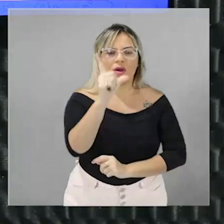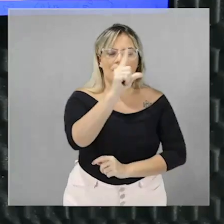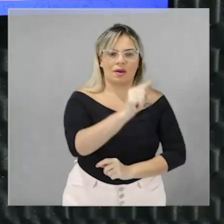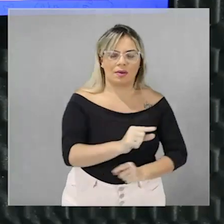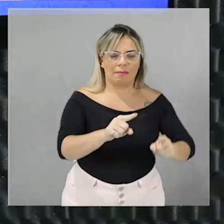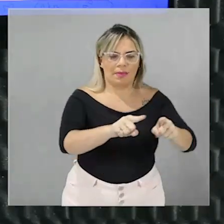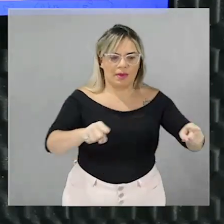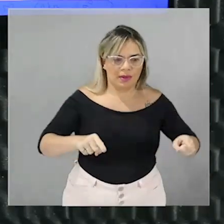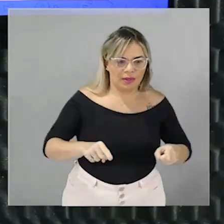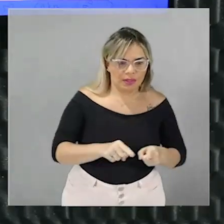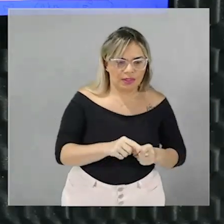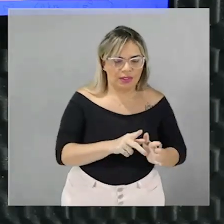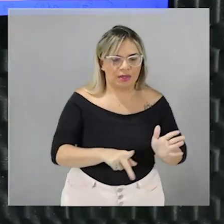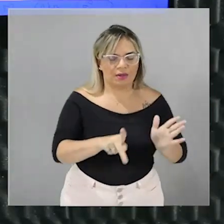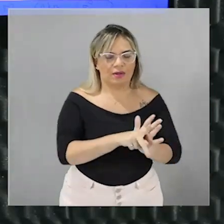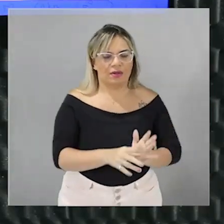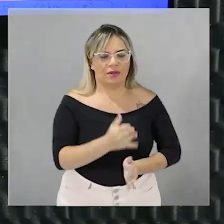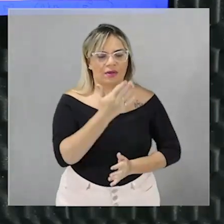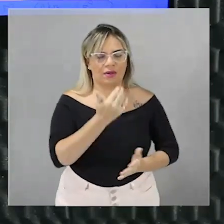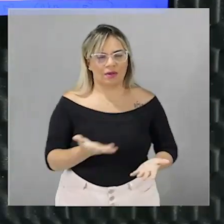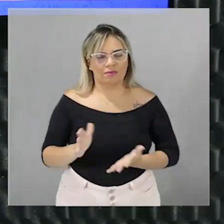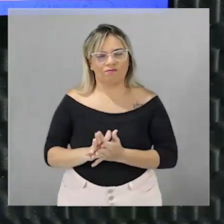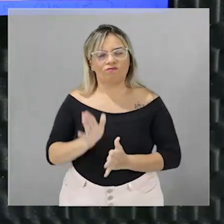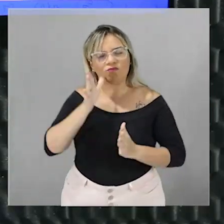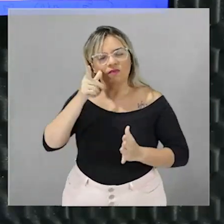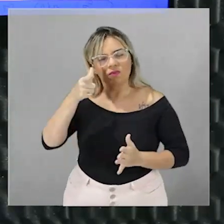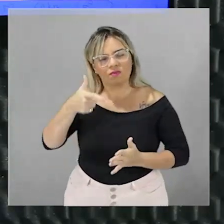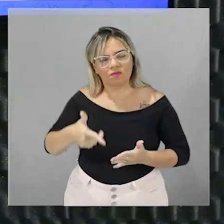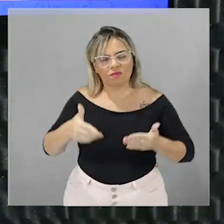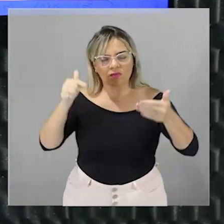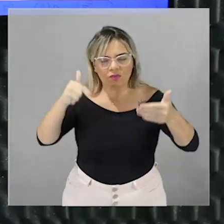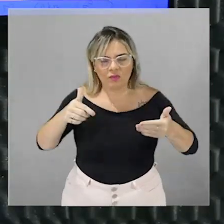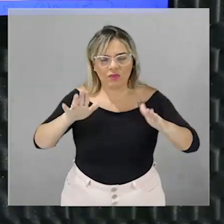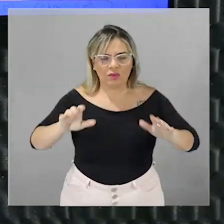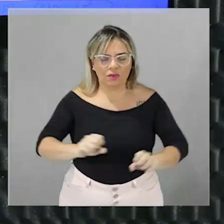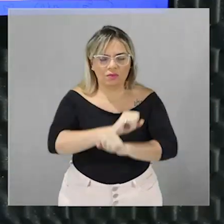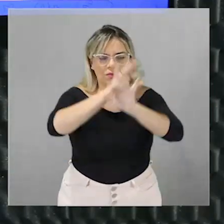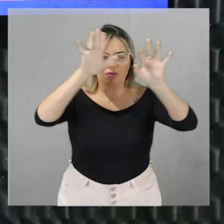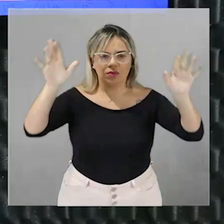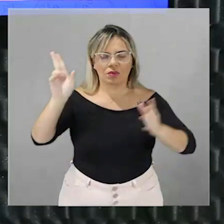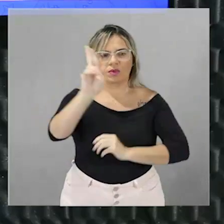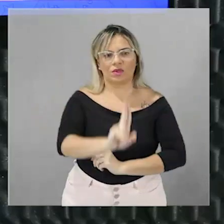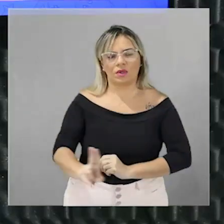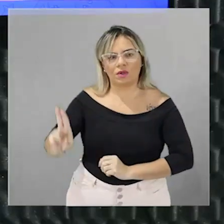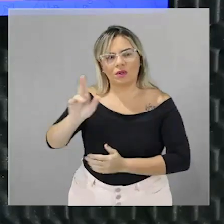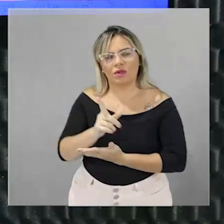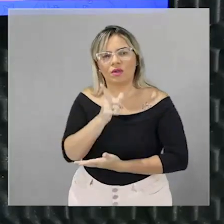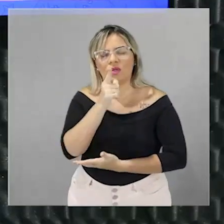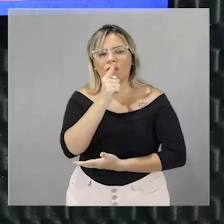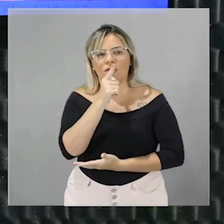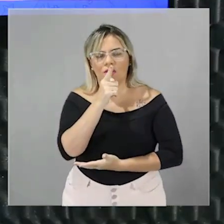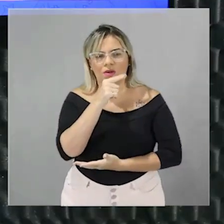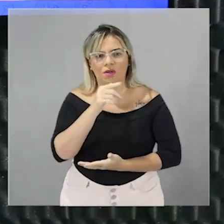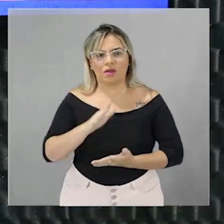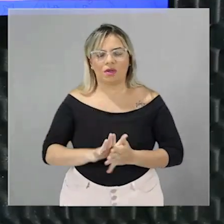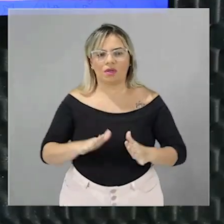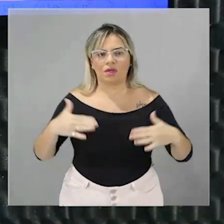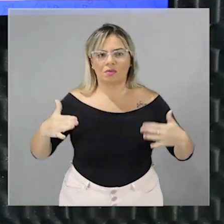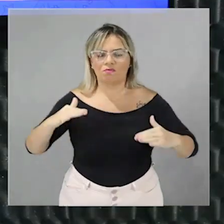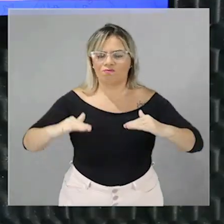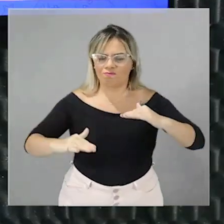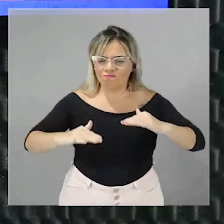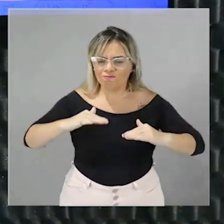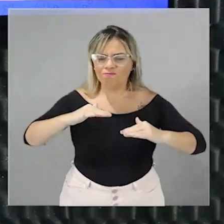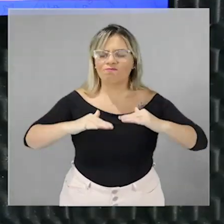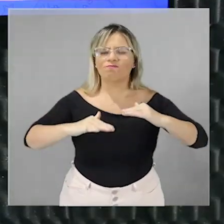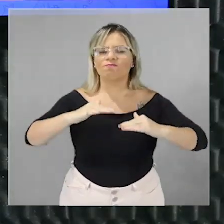da Unesco. Cara, se tu prestar bem atenção, o texto está falando claramente aí de utilizar essa água de uma maneira equilibrada,